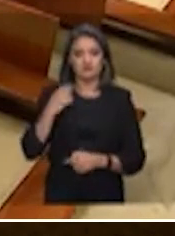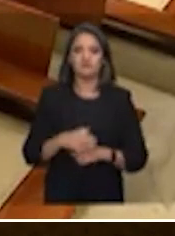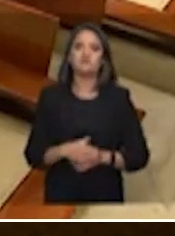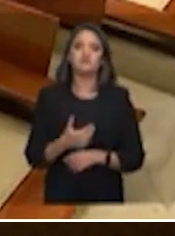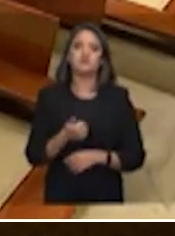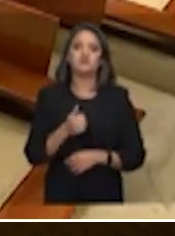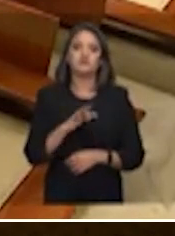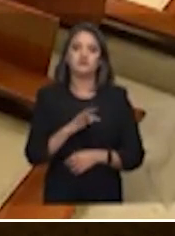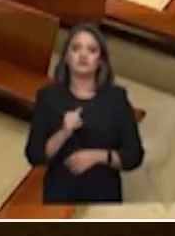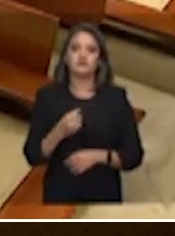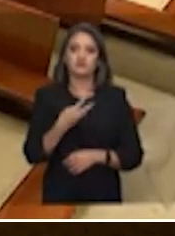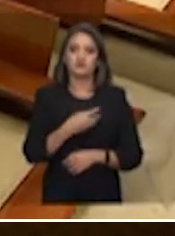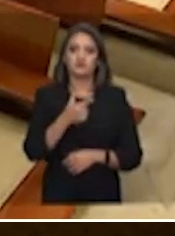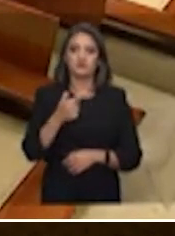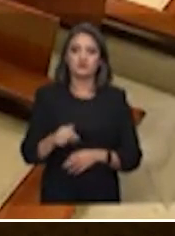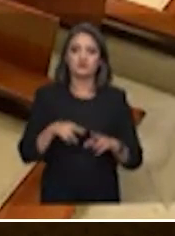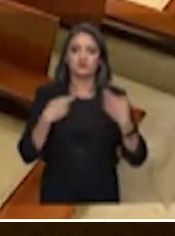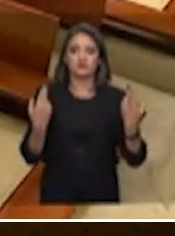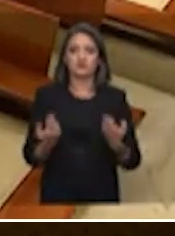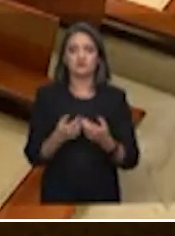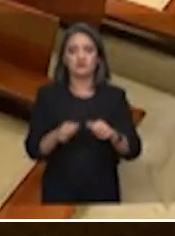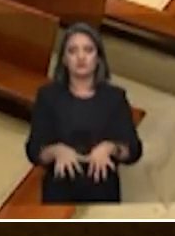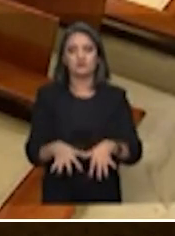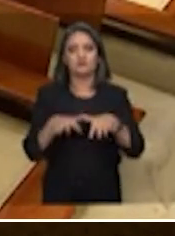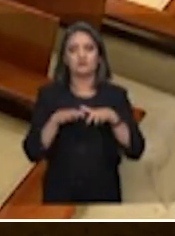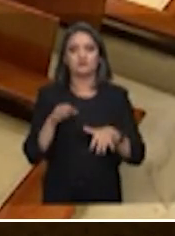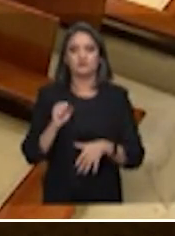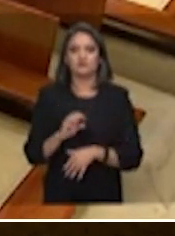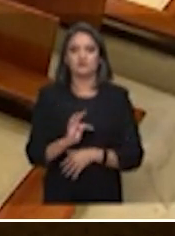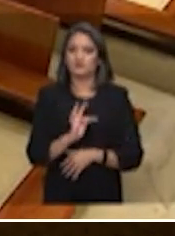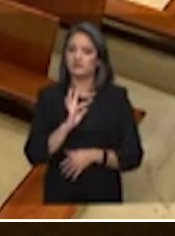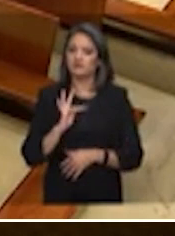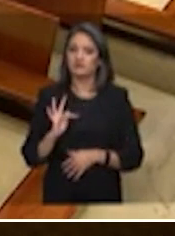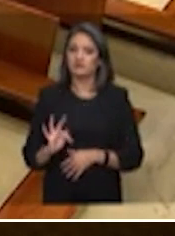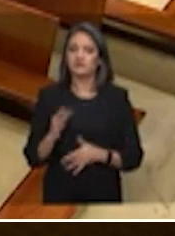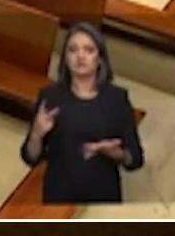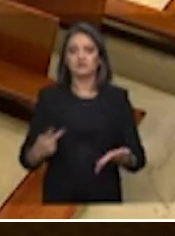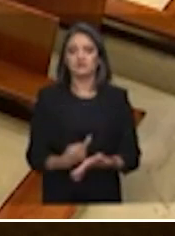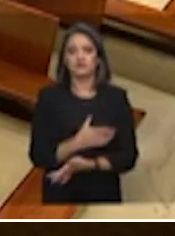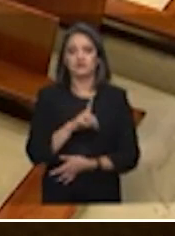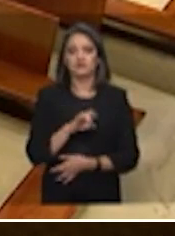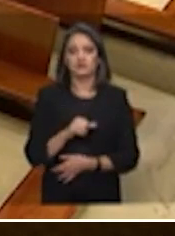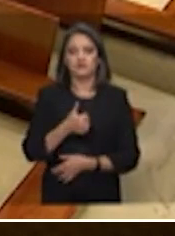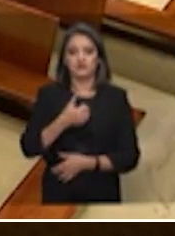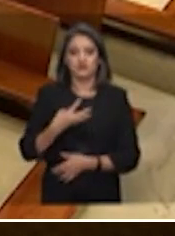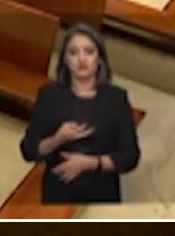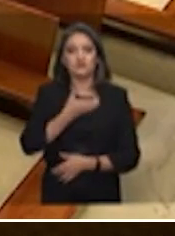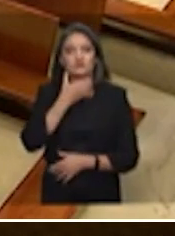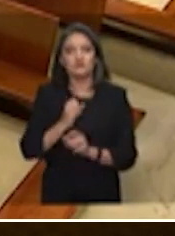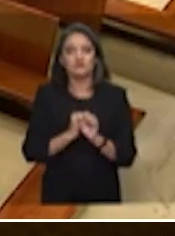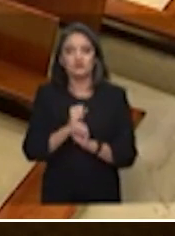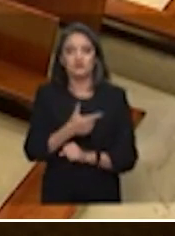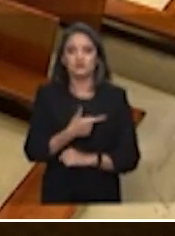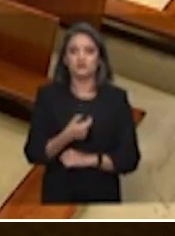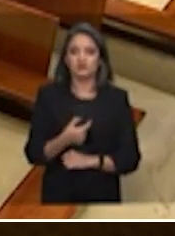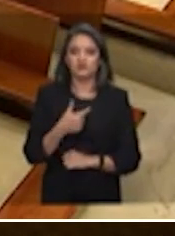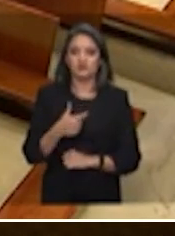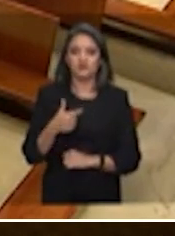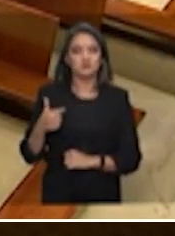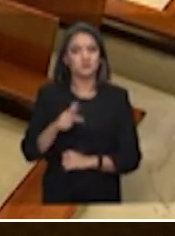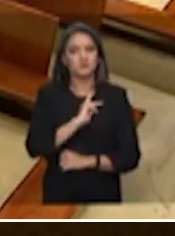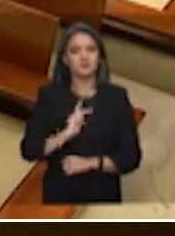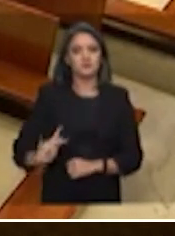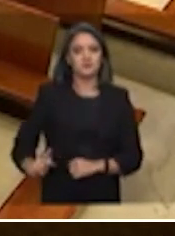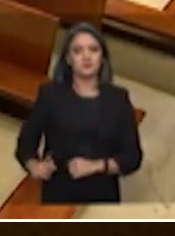tiveram acesso a um apenso né Tem 70 se eu não me engano do processo não a sua integralidade e não existe esse gelo para